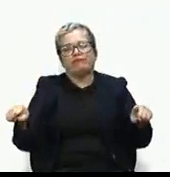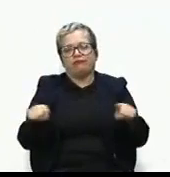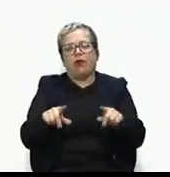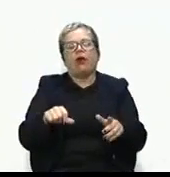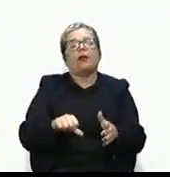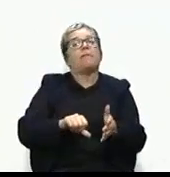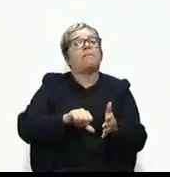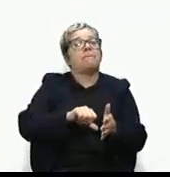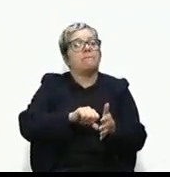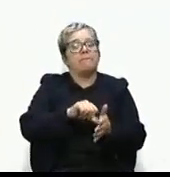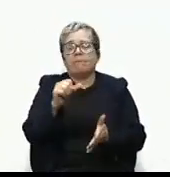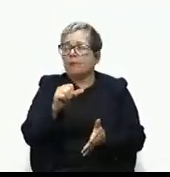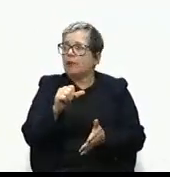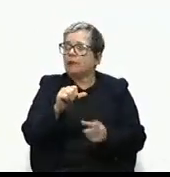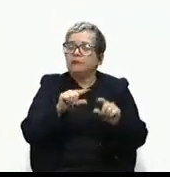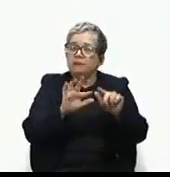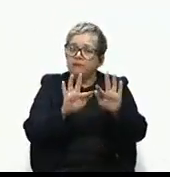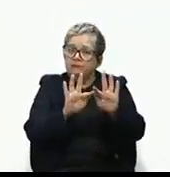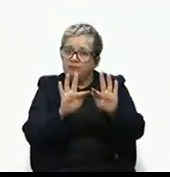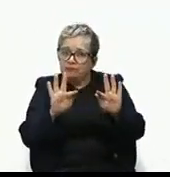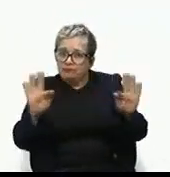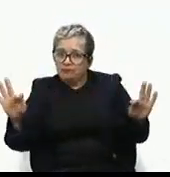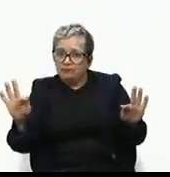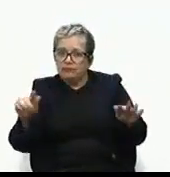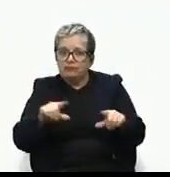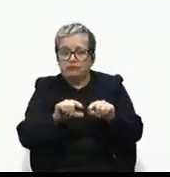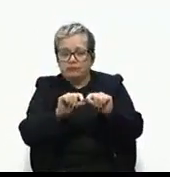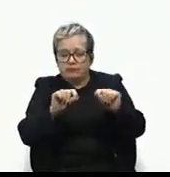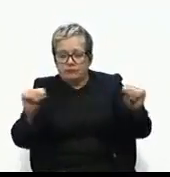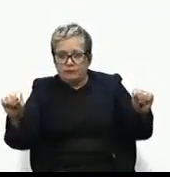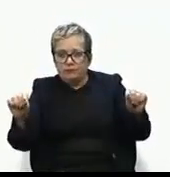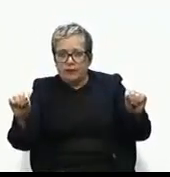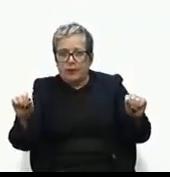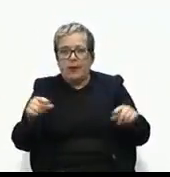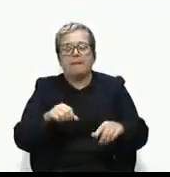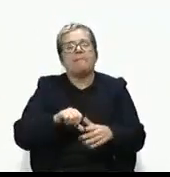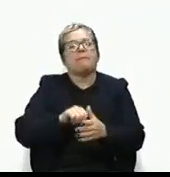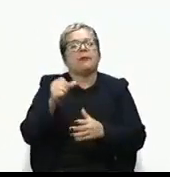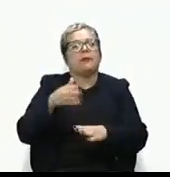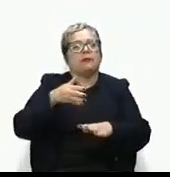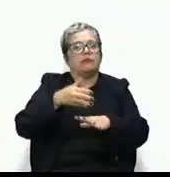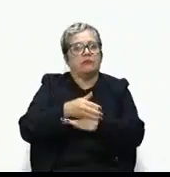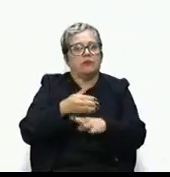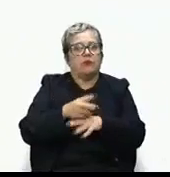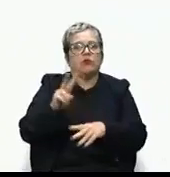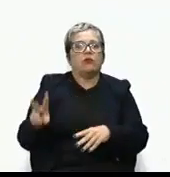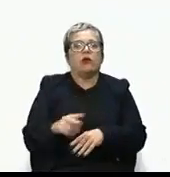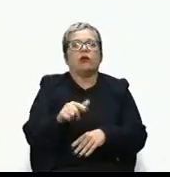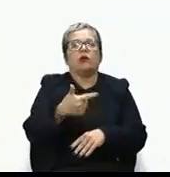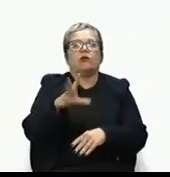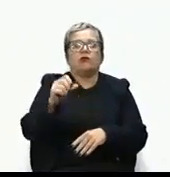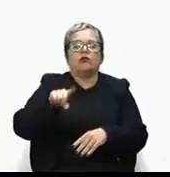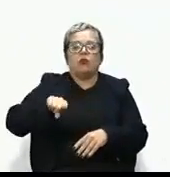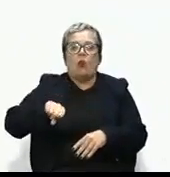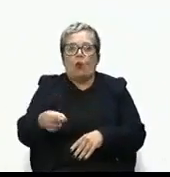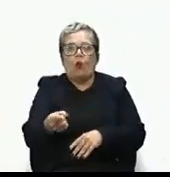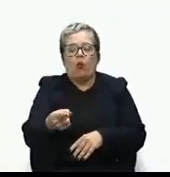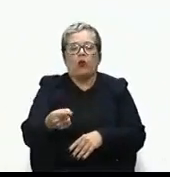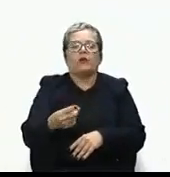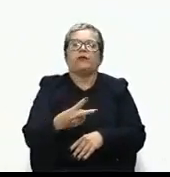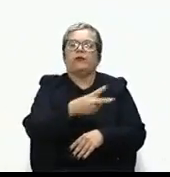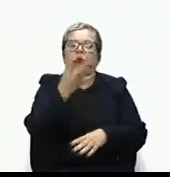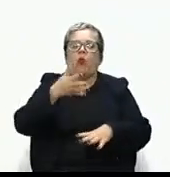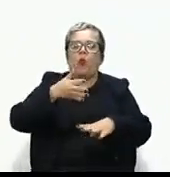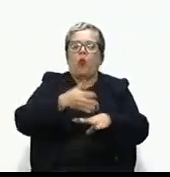primeira linha, nós tínhamos a primeira entrada com o valor de 20 mil, a segunda